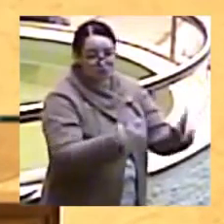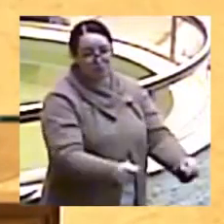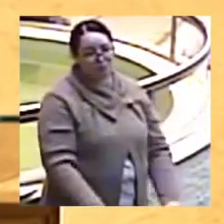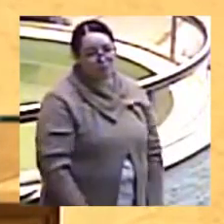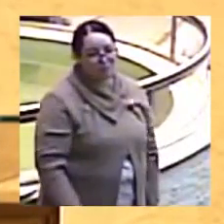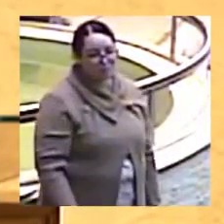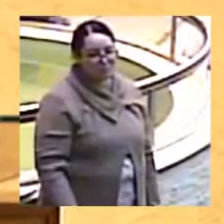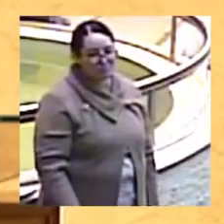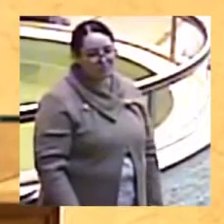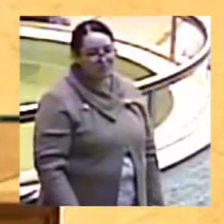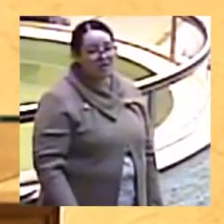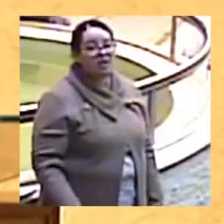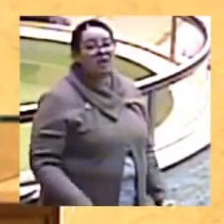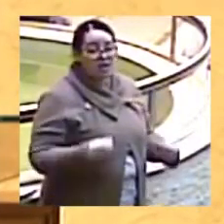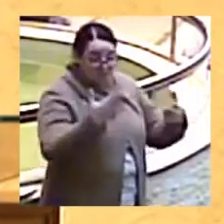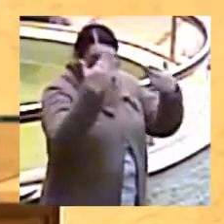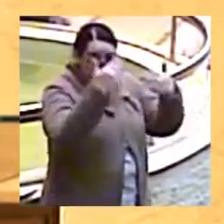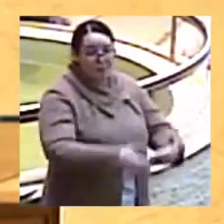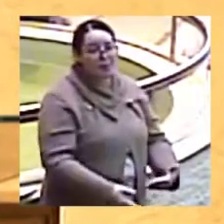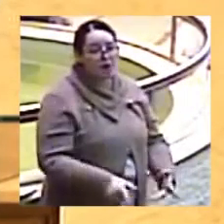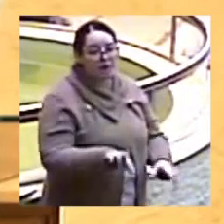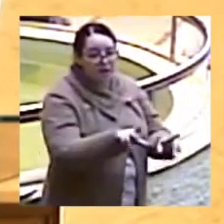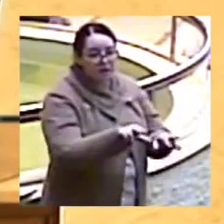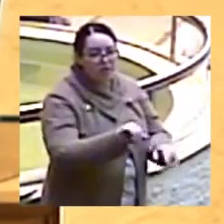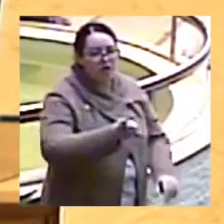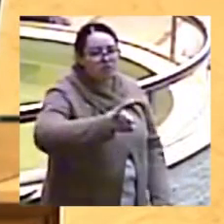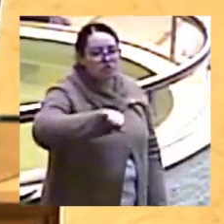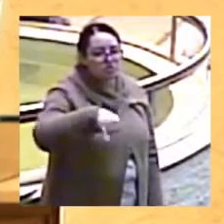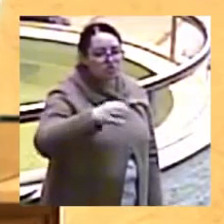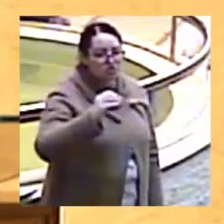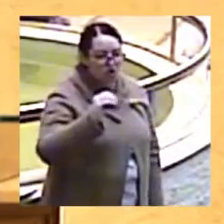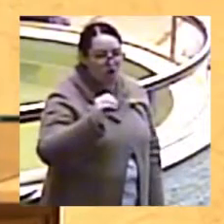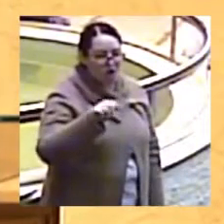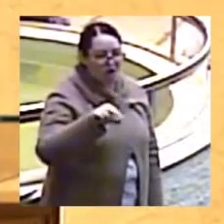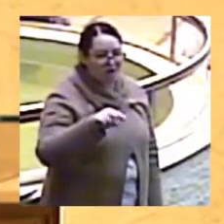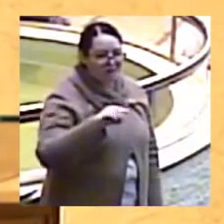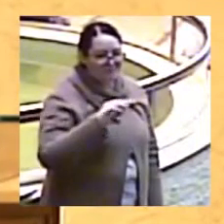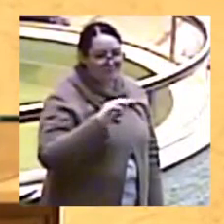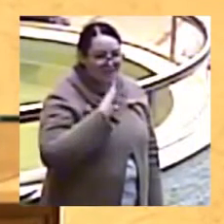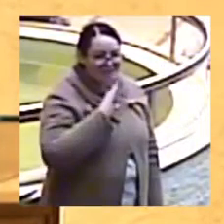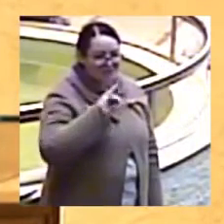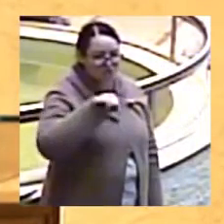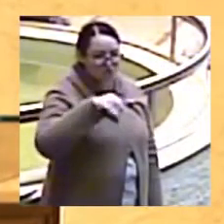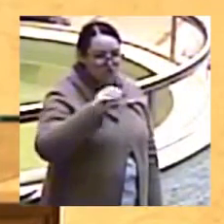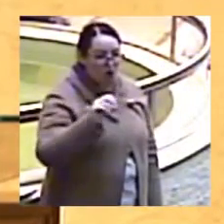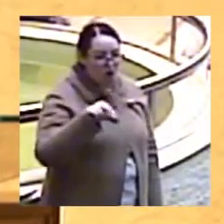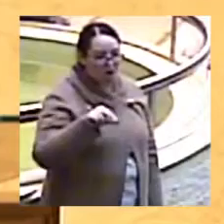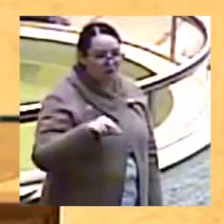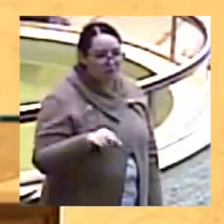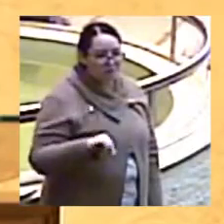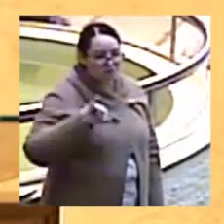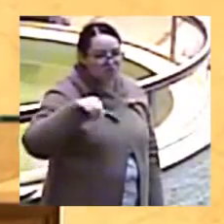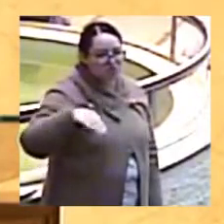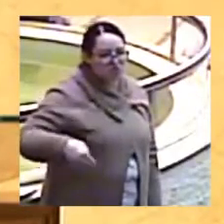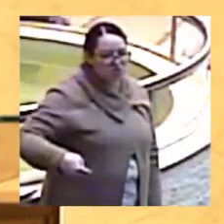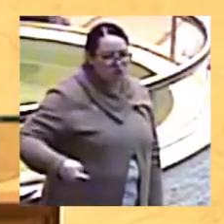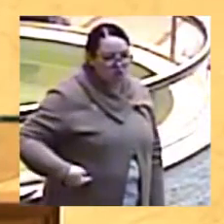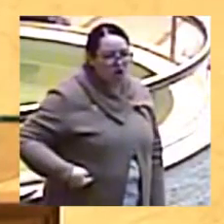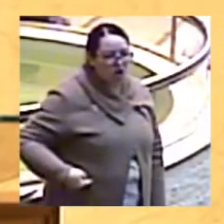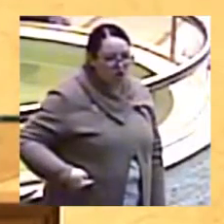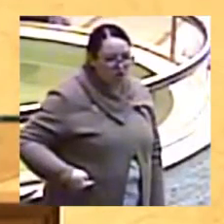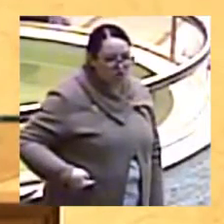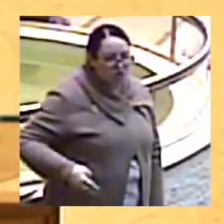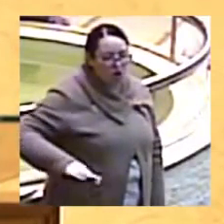qual é a intenção, de todos os seres humanos, desta terra, o que há, de projetos, no coração, de cada homem, desta terra,